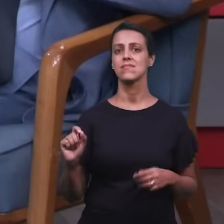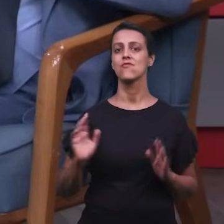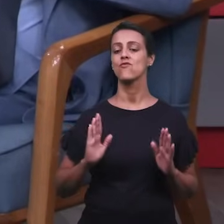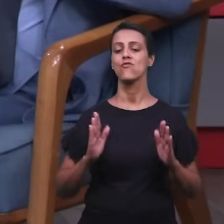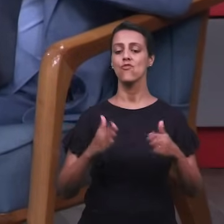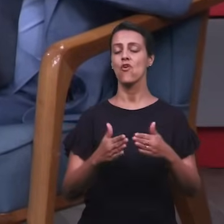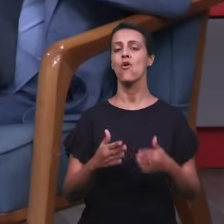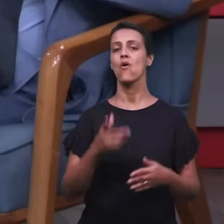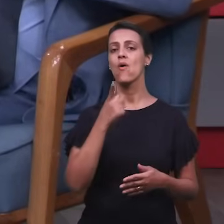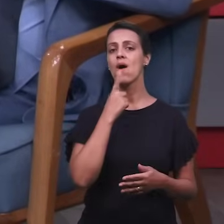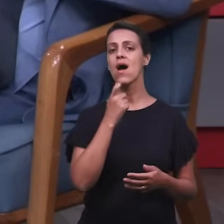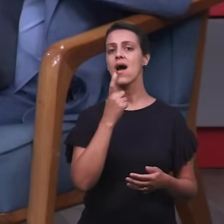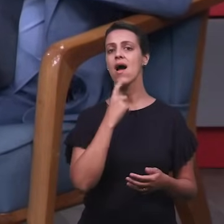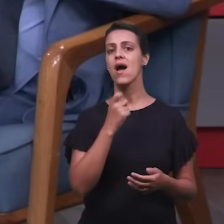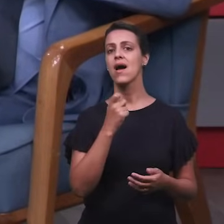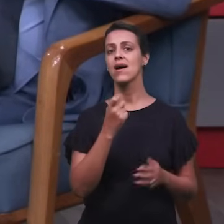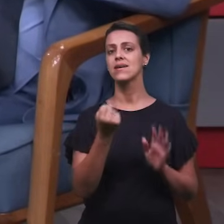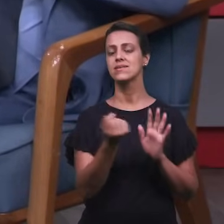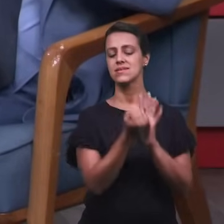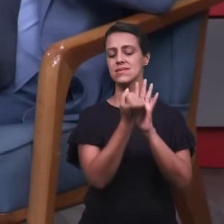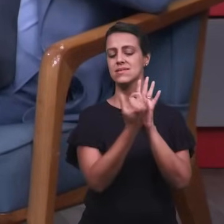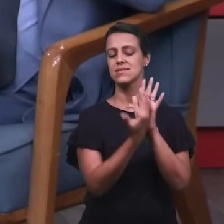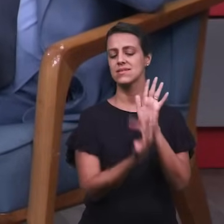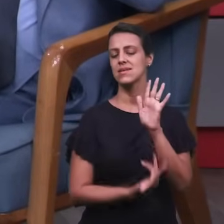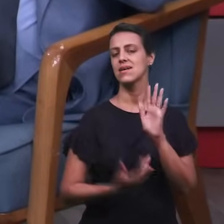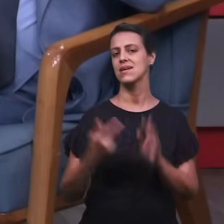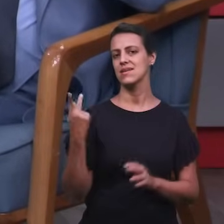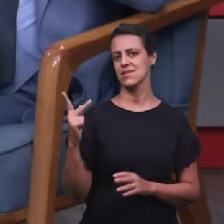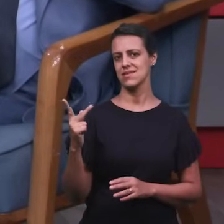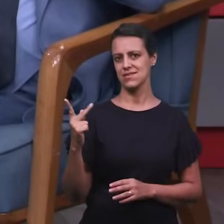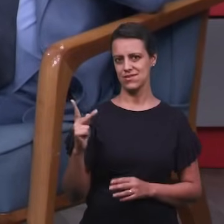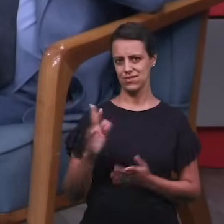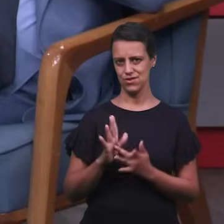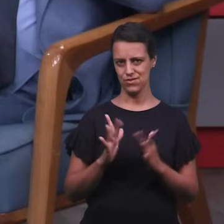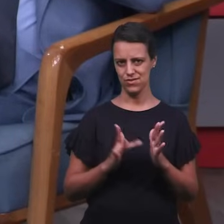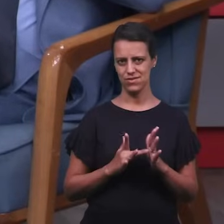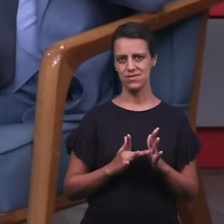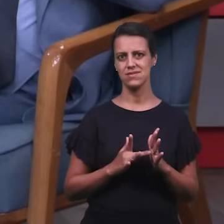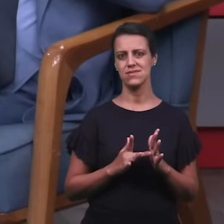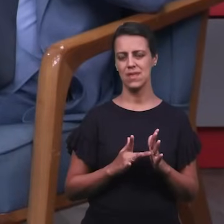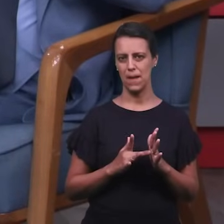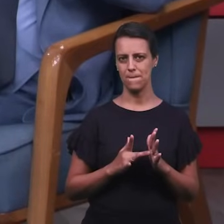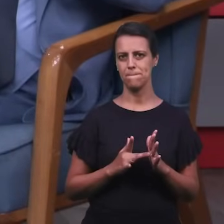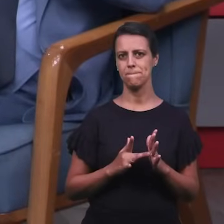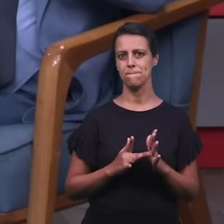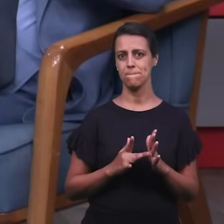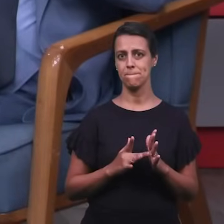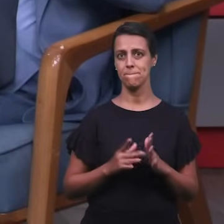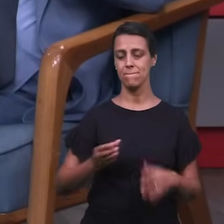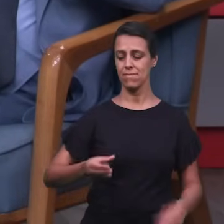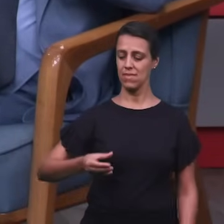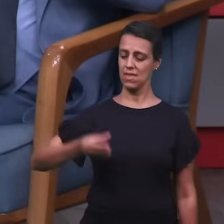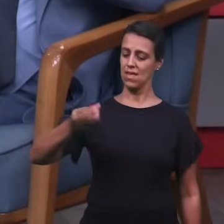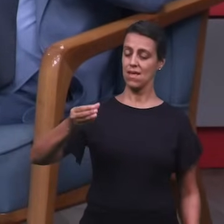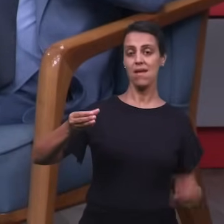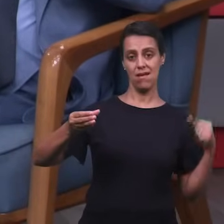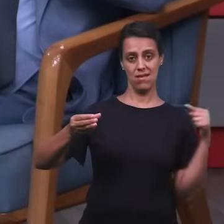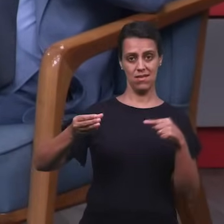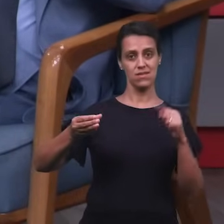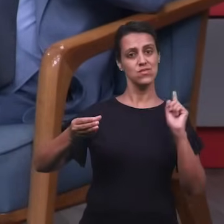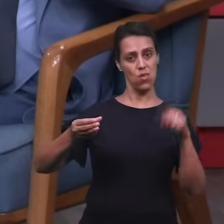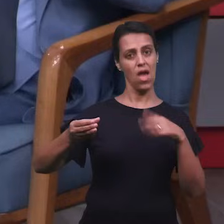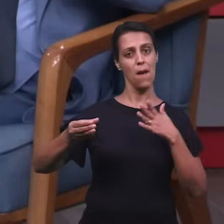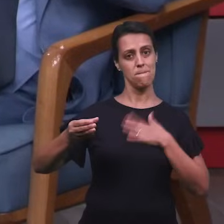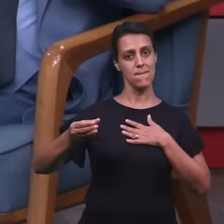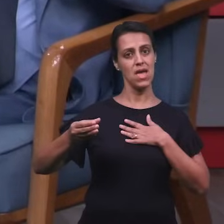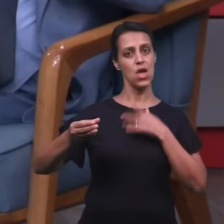ao sangue dele, ao sangue de Jesus. Isto é o meu